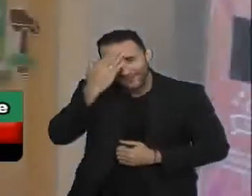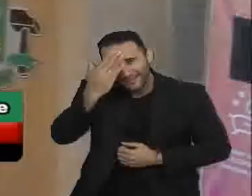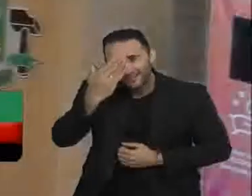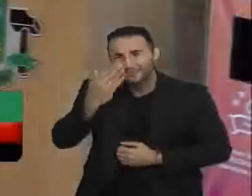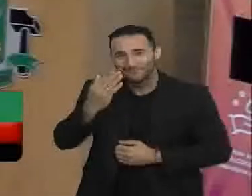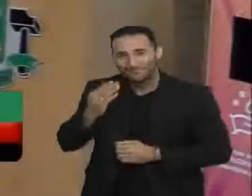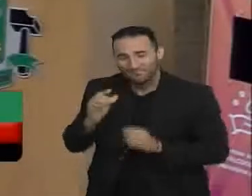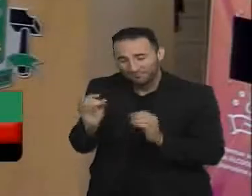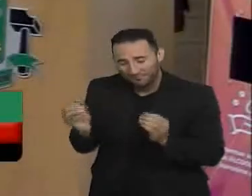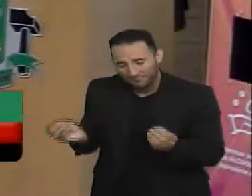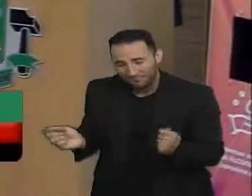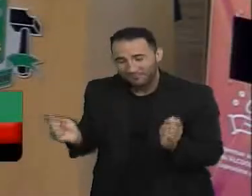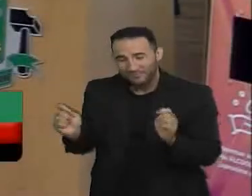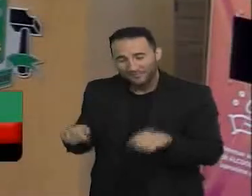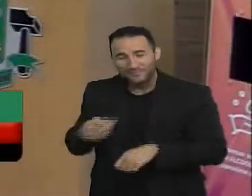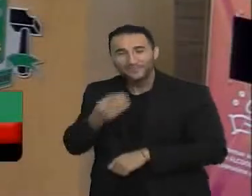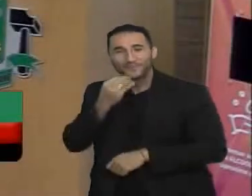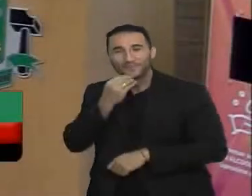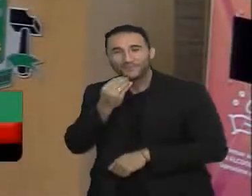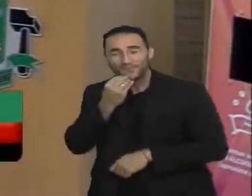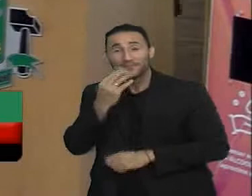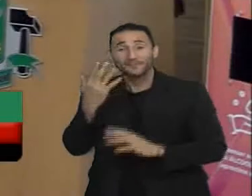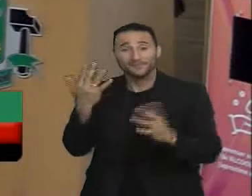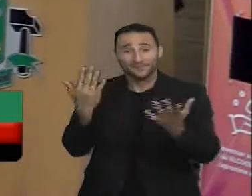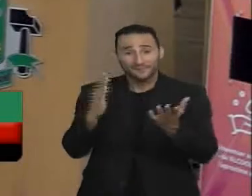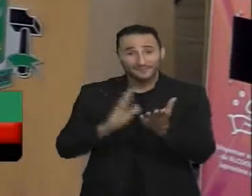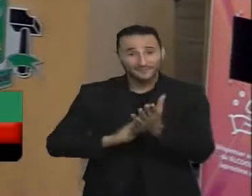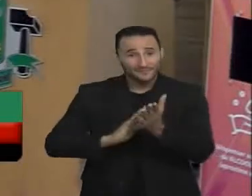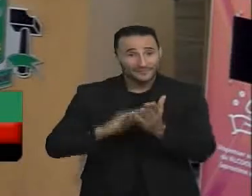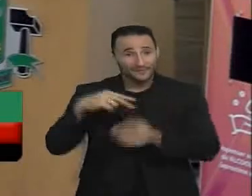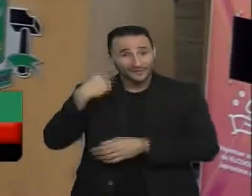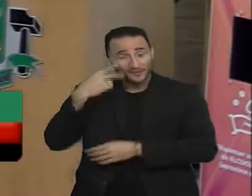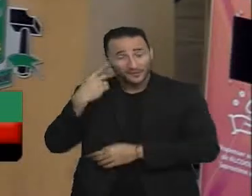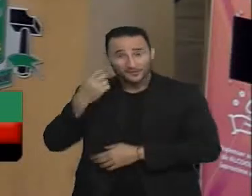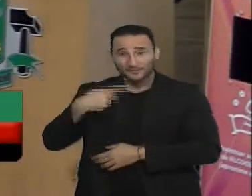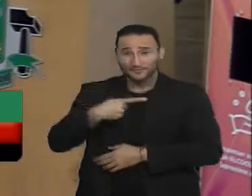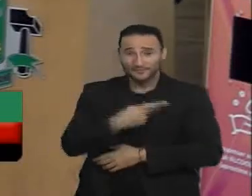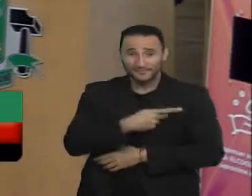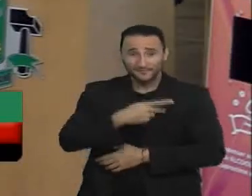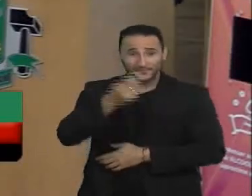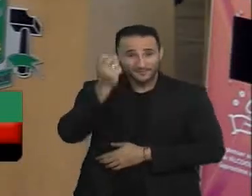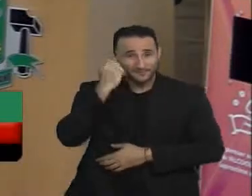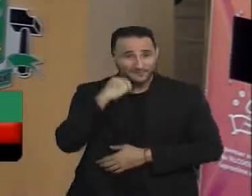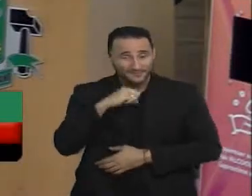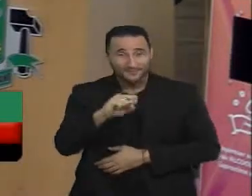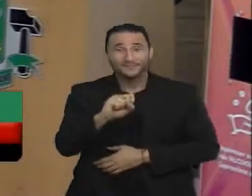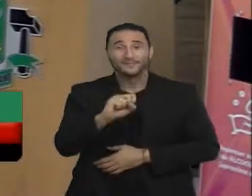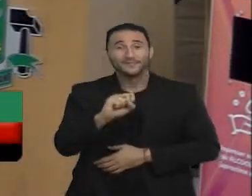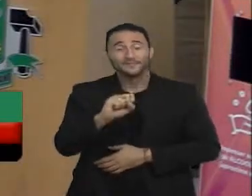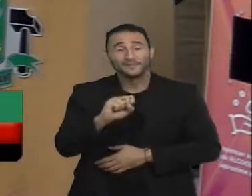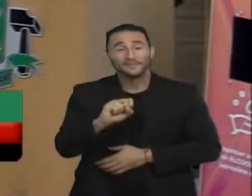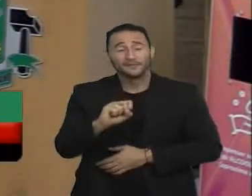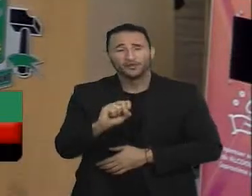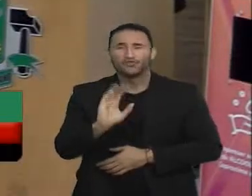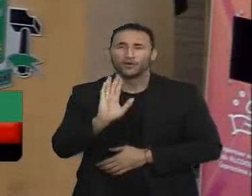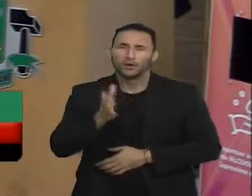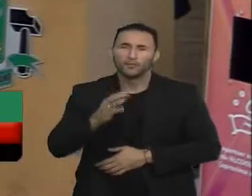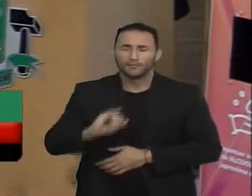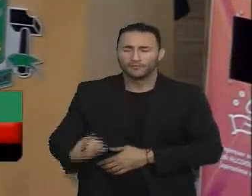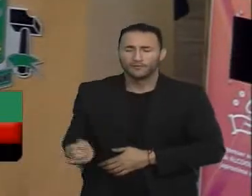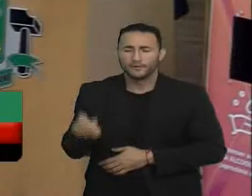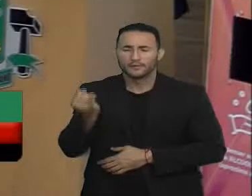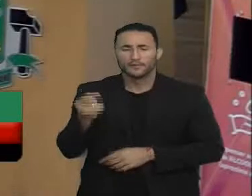parte. Quero parabenizar a nobre vereadora Cristiane Selegato pela moção. Já